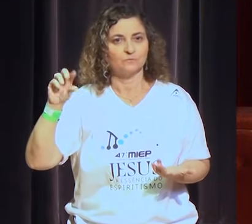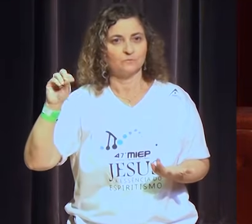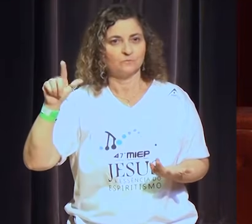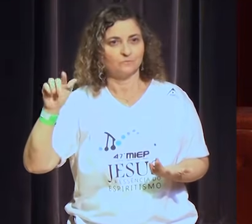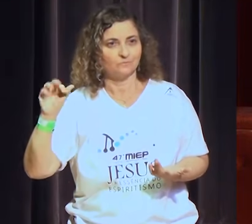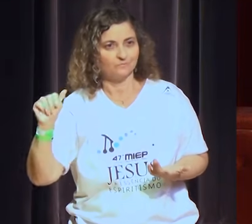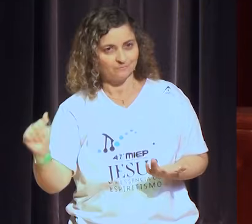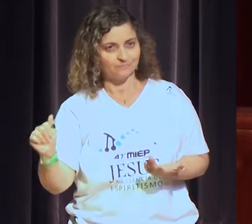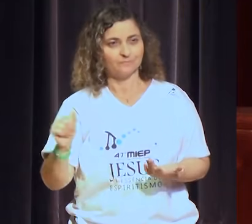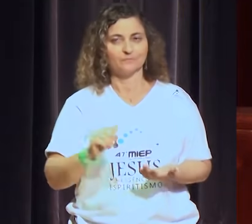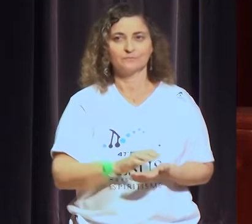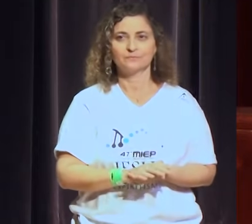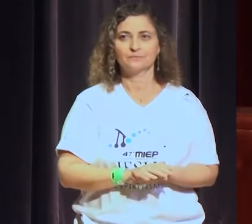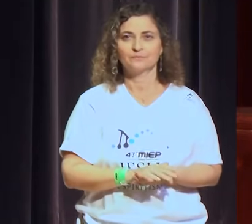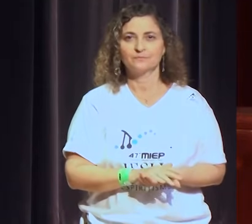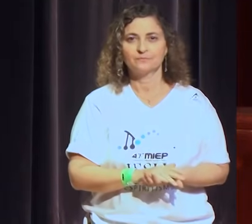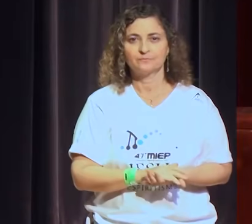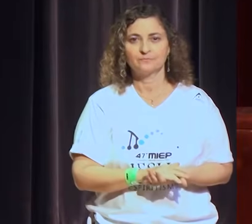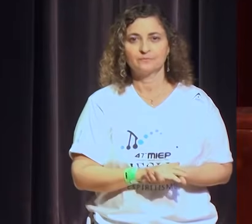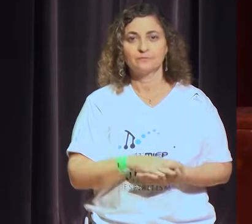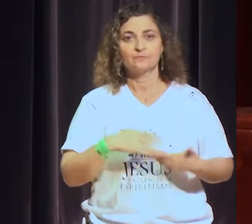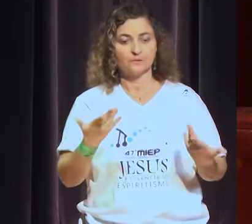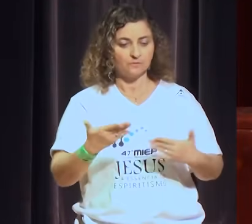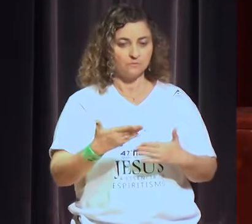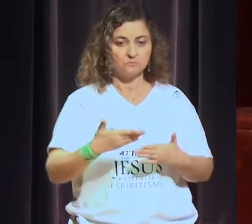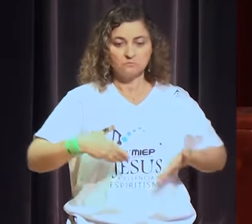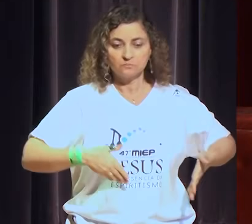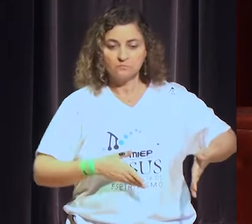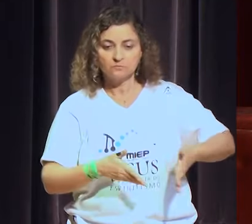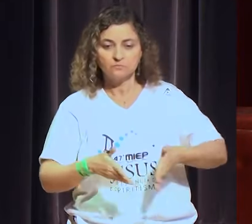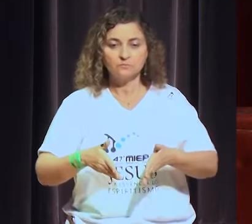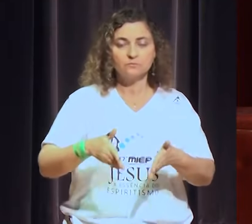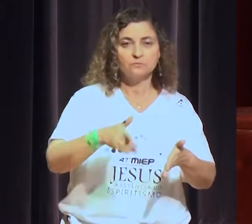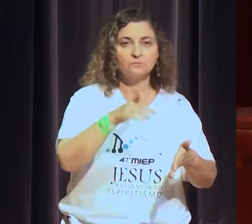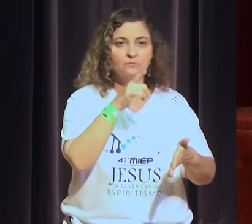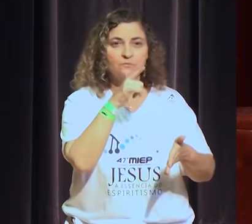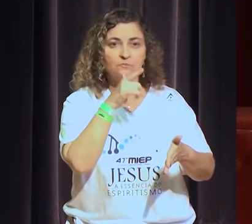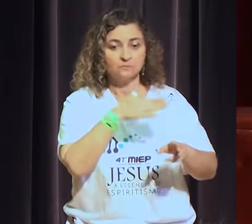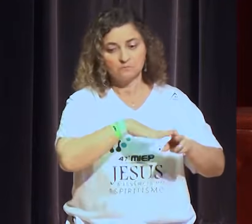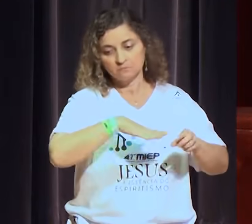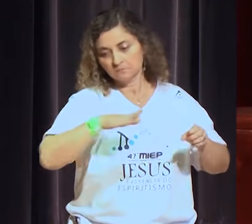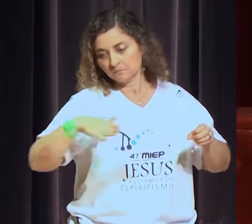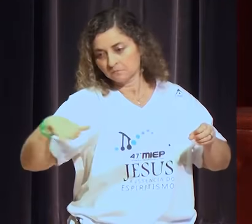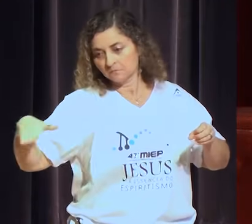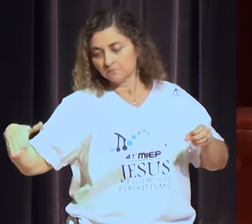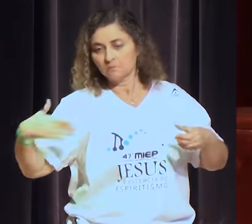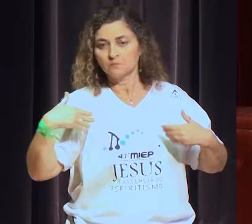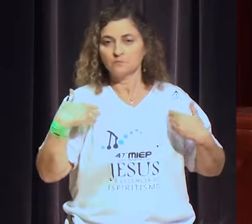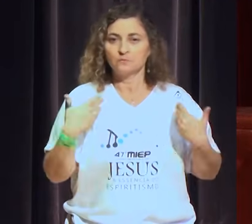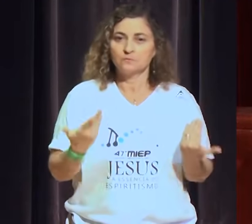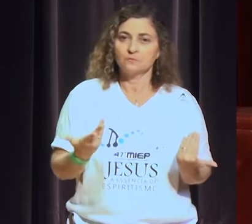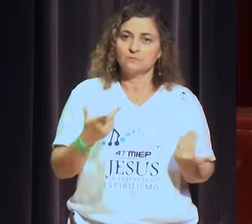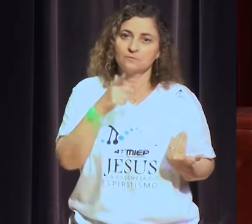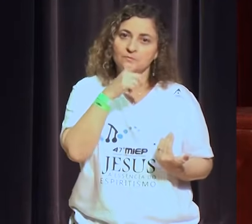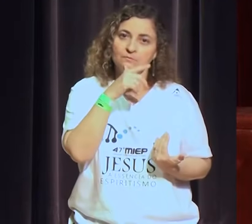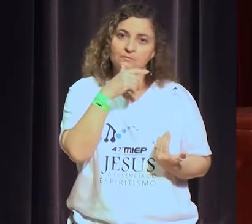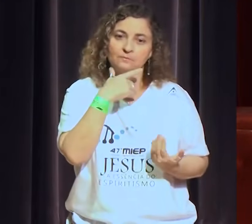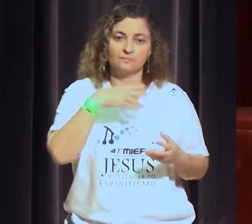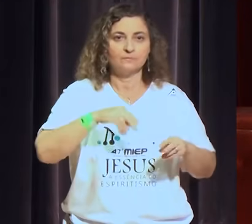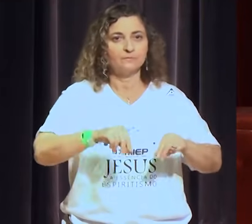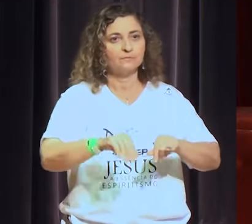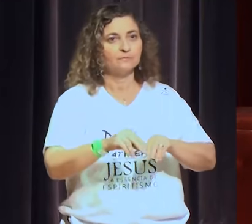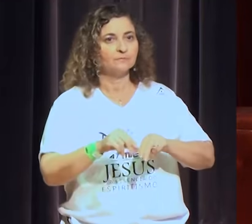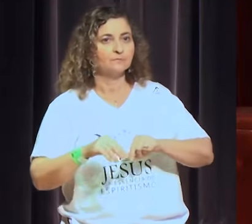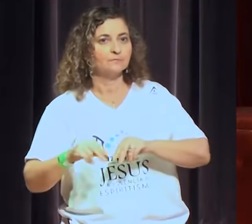Então, os rios, o mar, a água, a terra, o